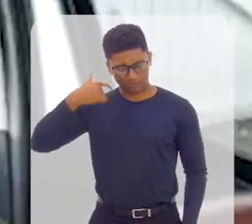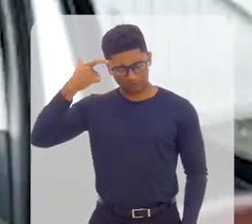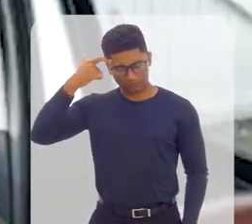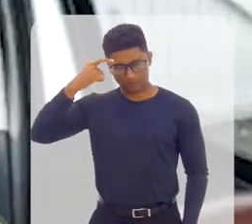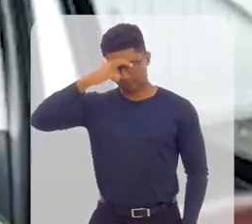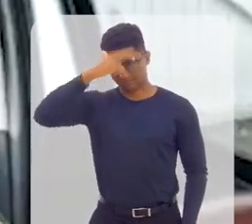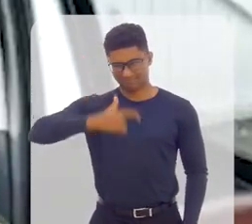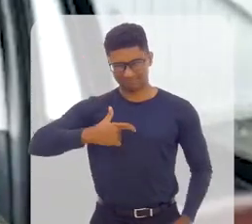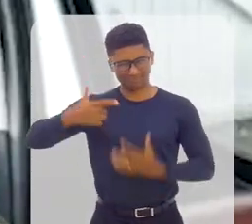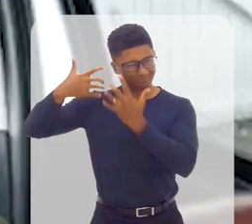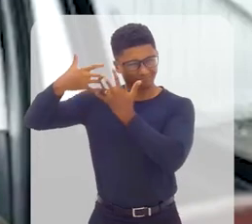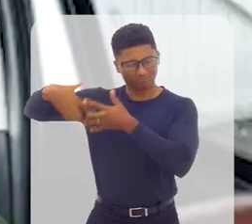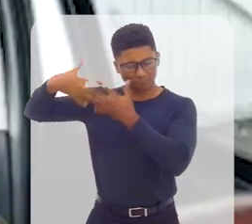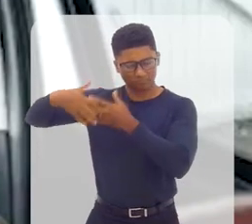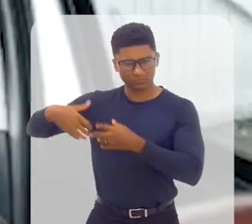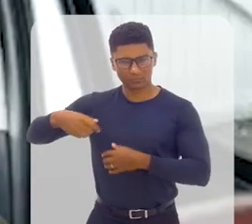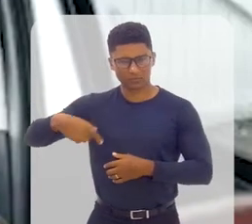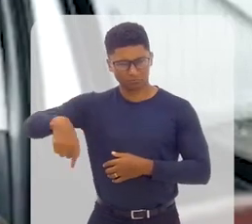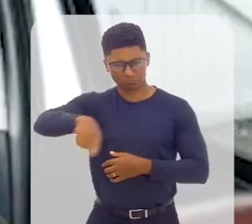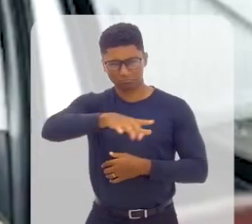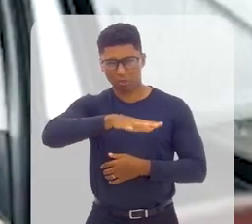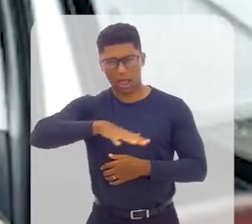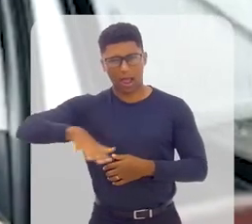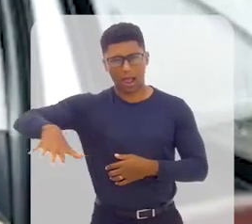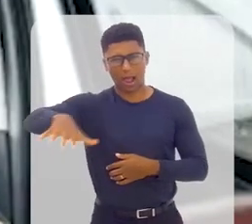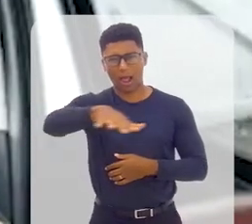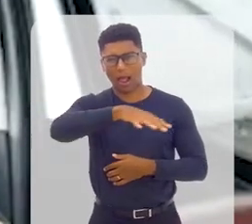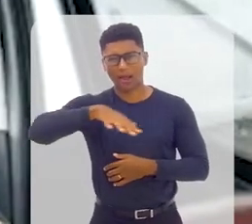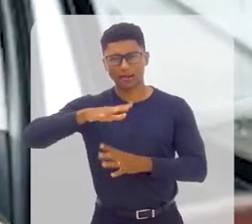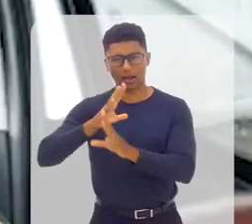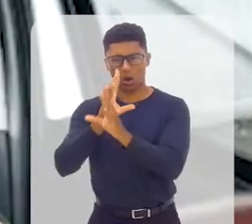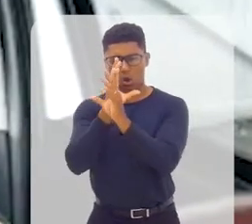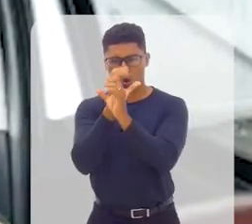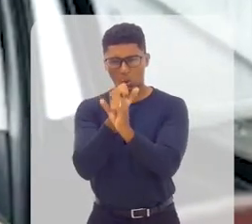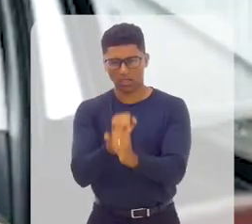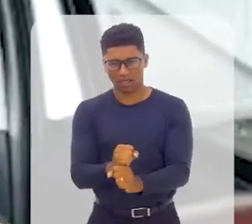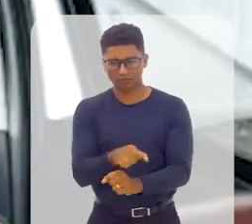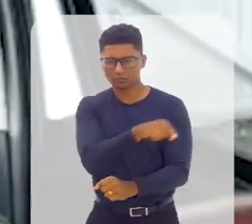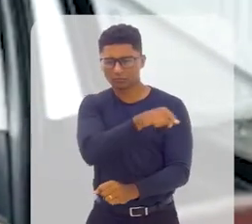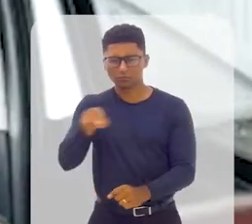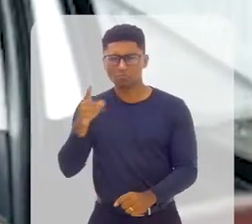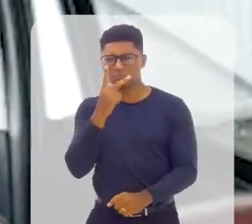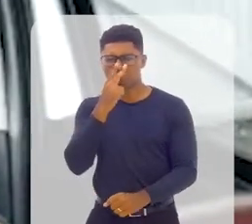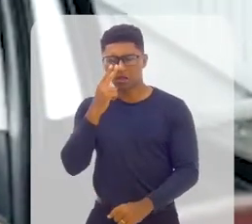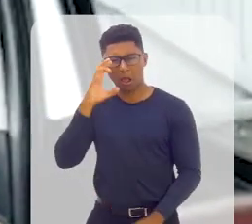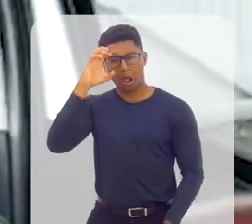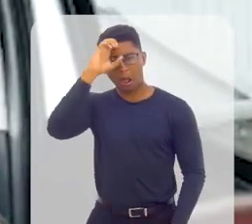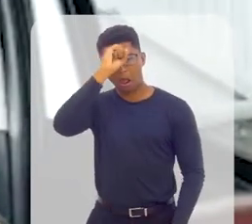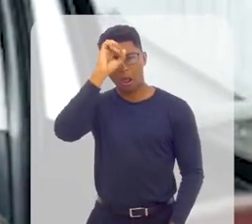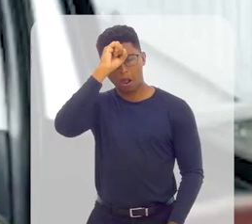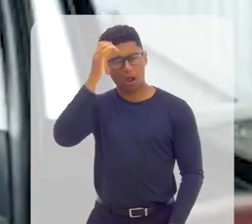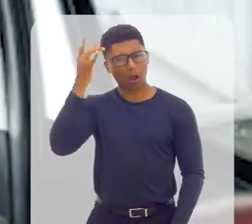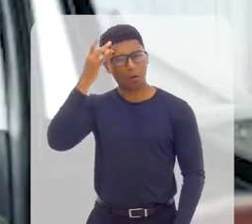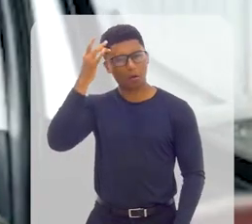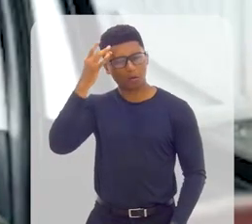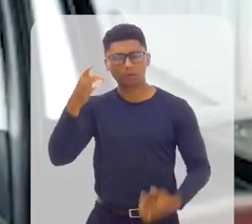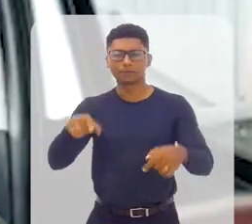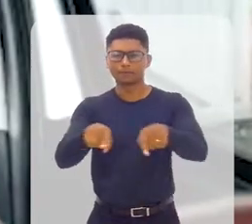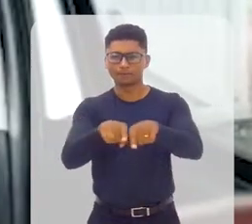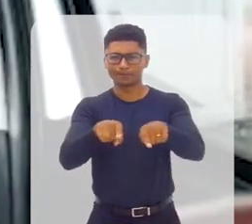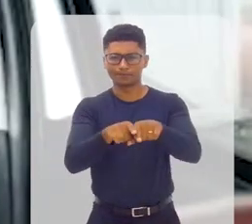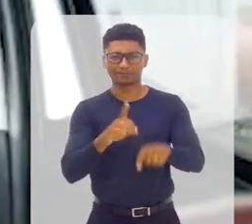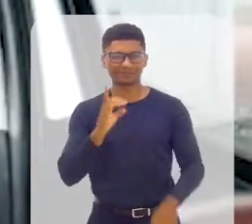reflexão sobre isso, sobre o nosso setor empresarial, né? A área contábil amadureceu muito. A gente, na área